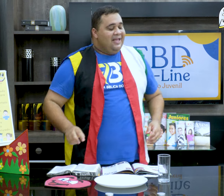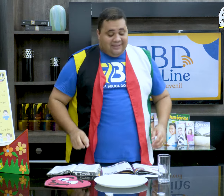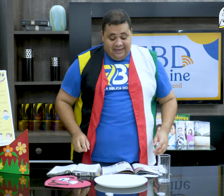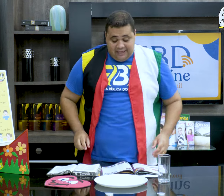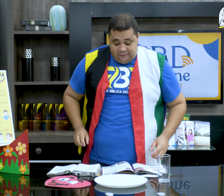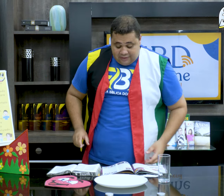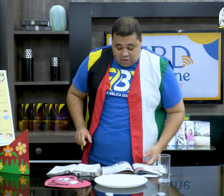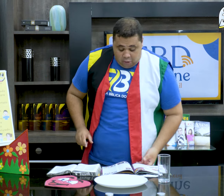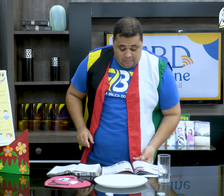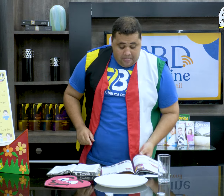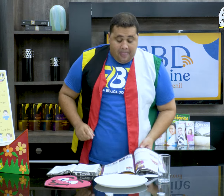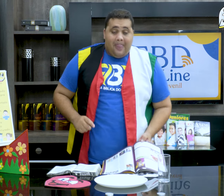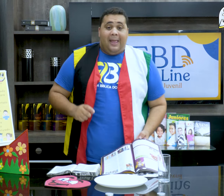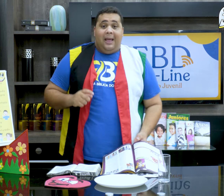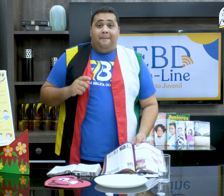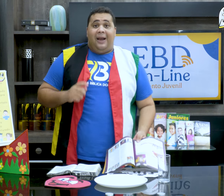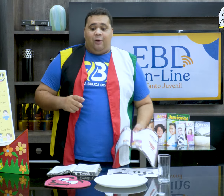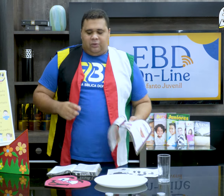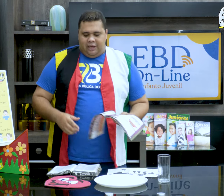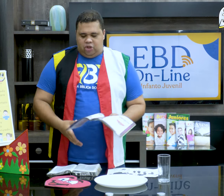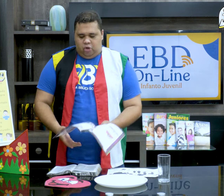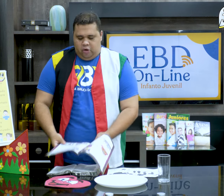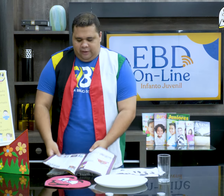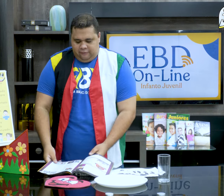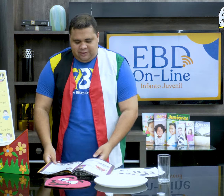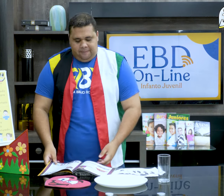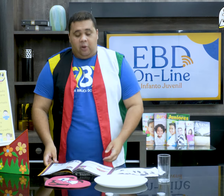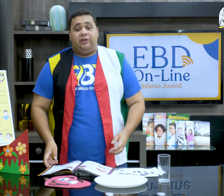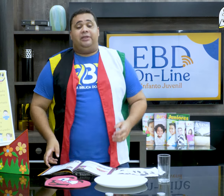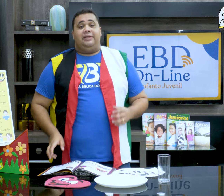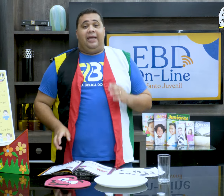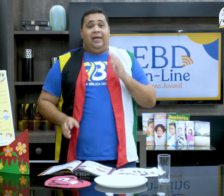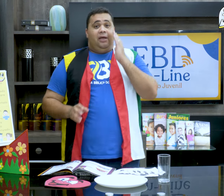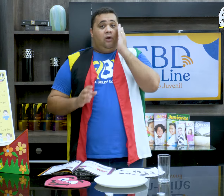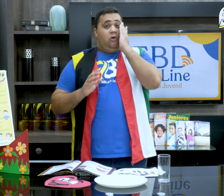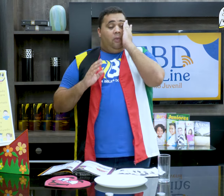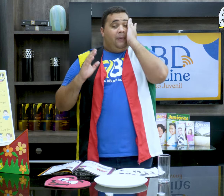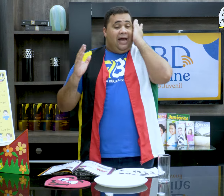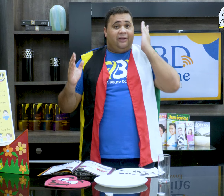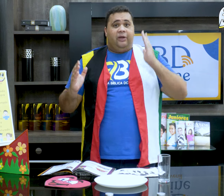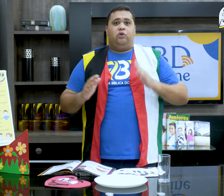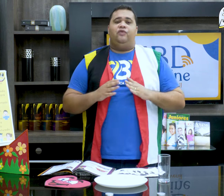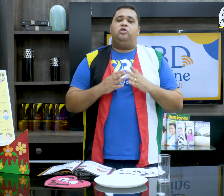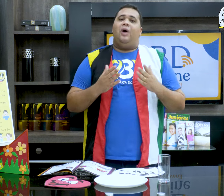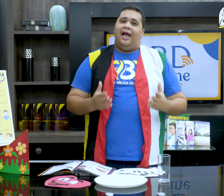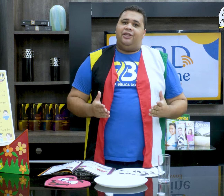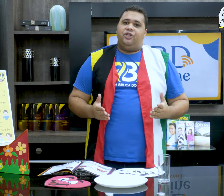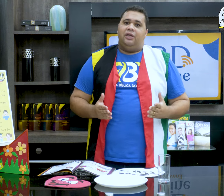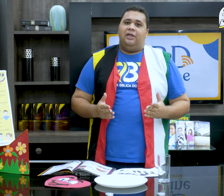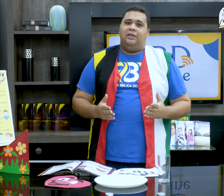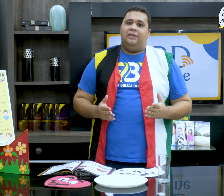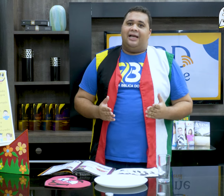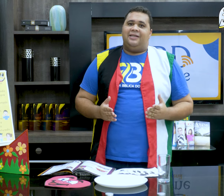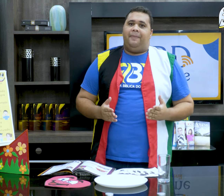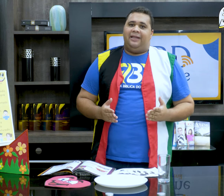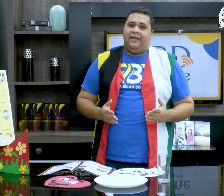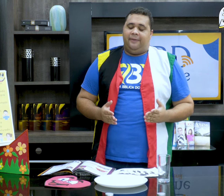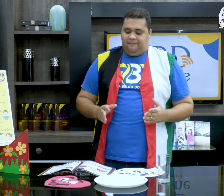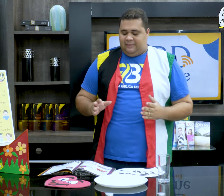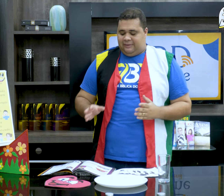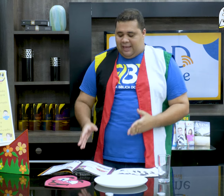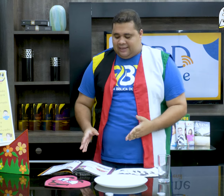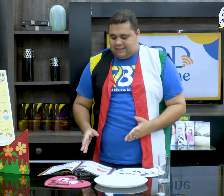certo gente V só PR contar história você pode ter comprado né os visuais da